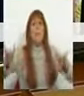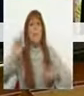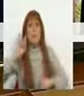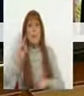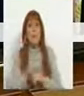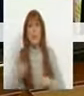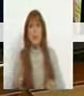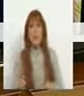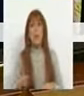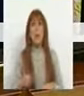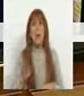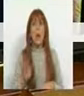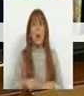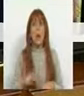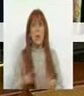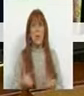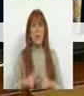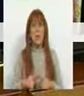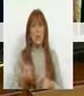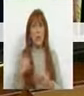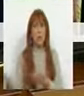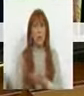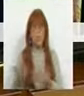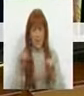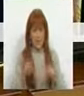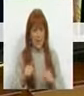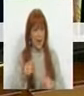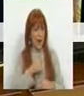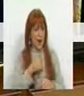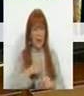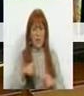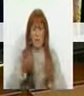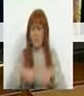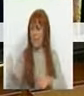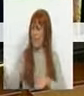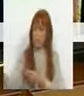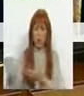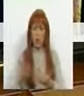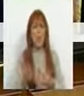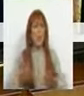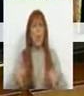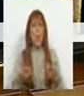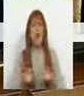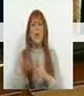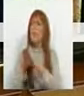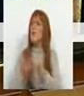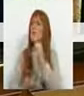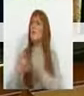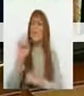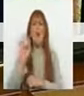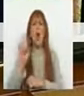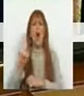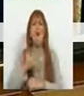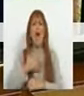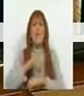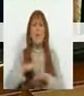sobretudo, pelo facto de não ter trazido a esta Casa, a este Parlamento, qual o seu modelo, o que